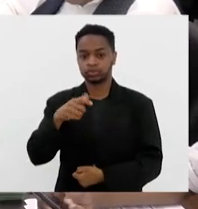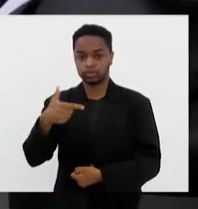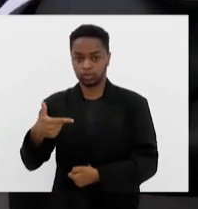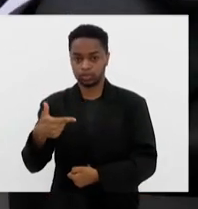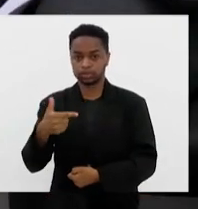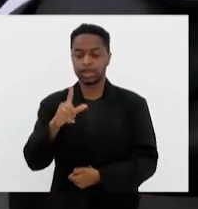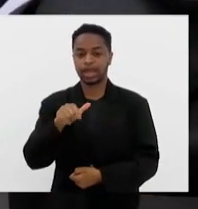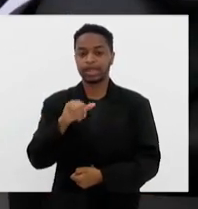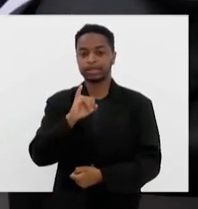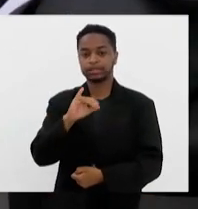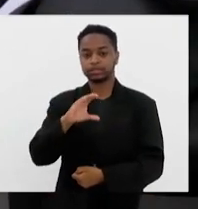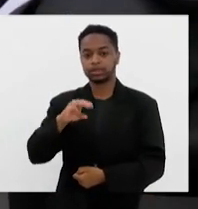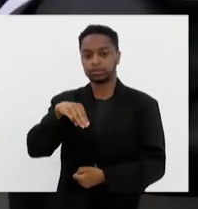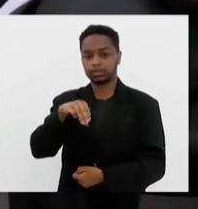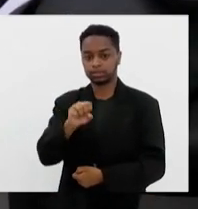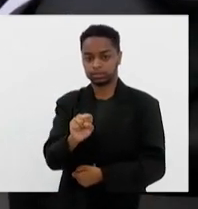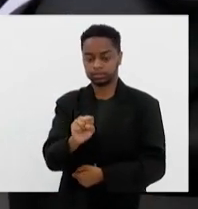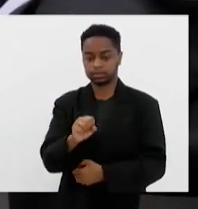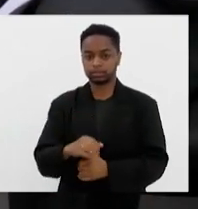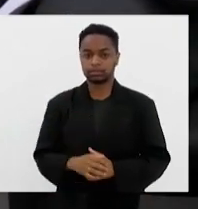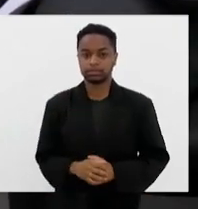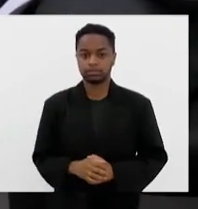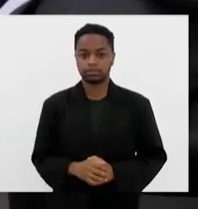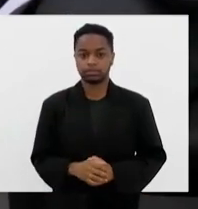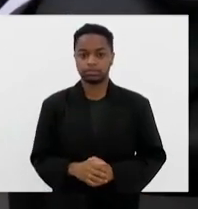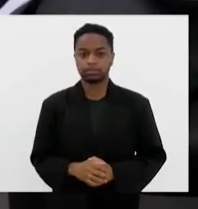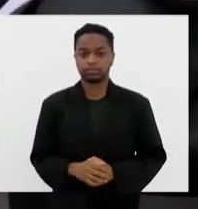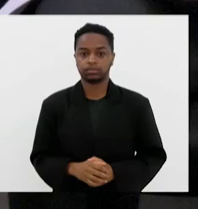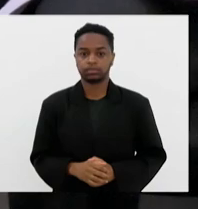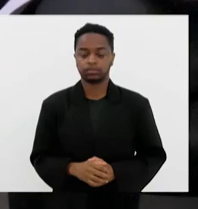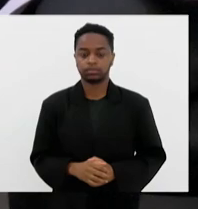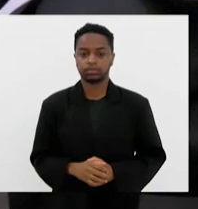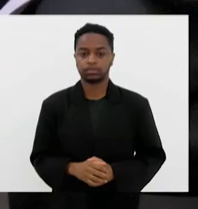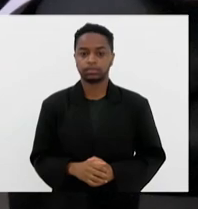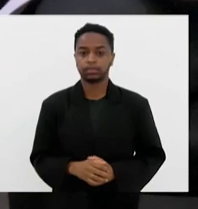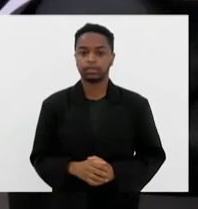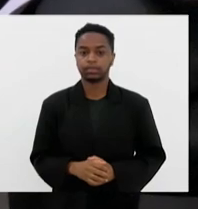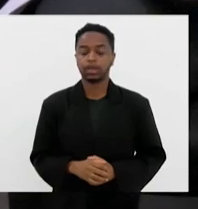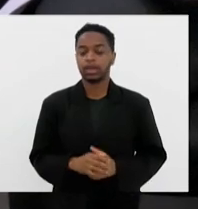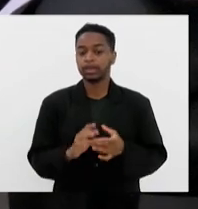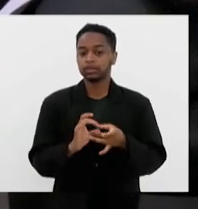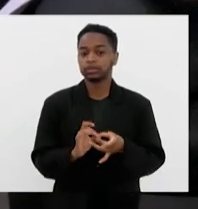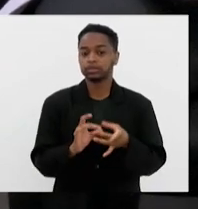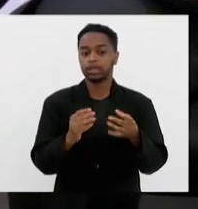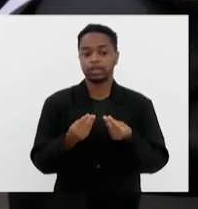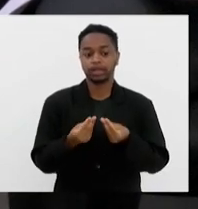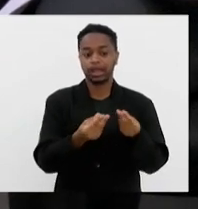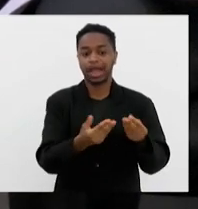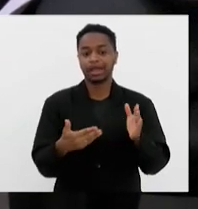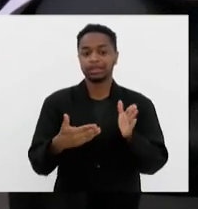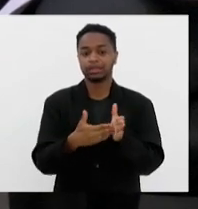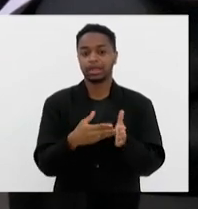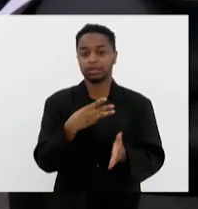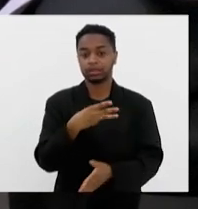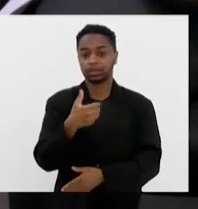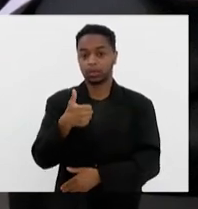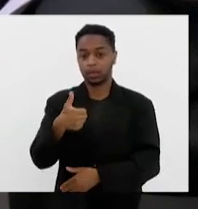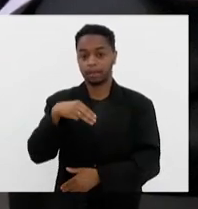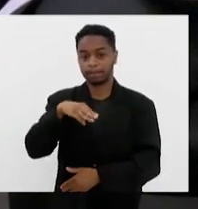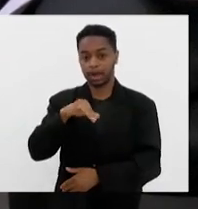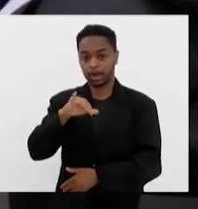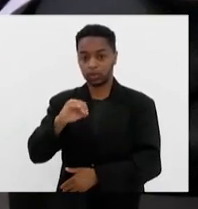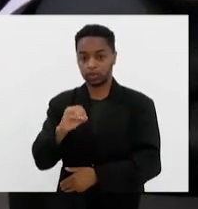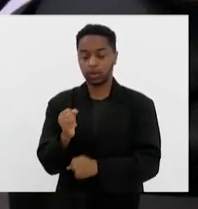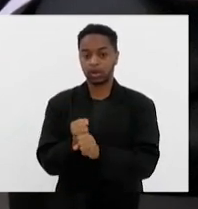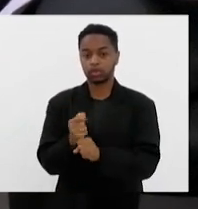o ICMS, regularmente concedidos até 31 de maio de